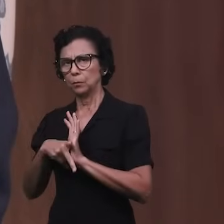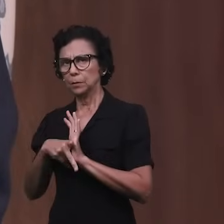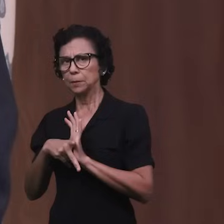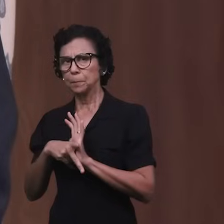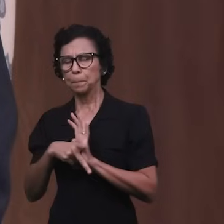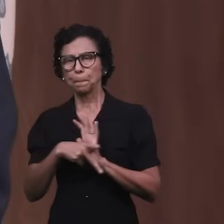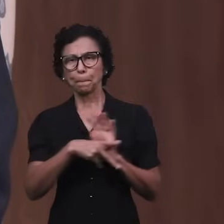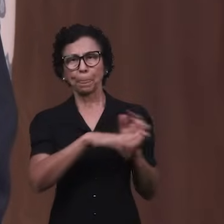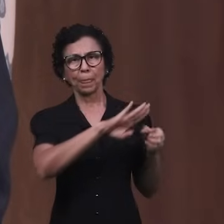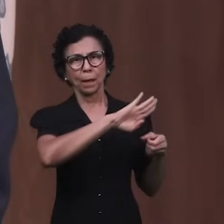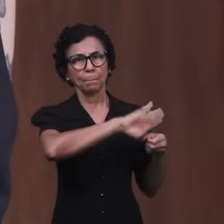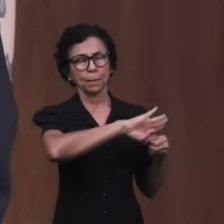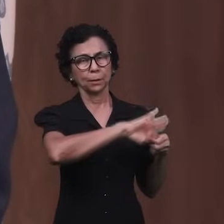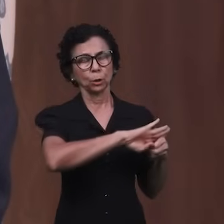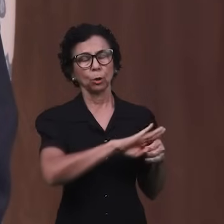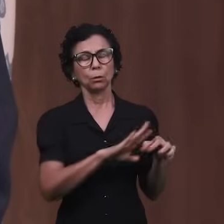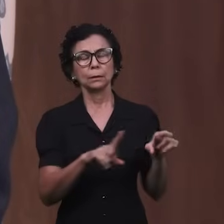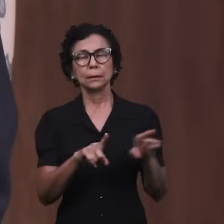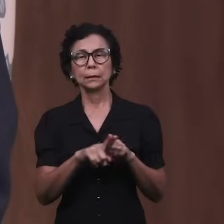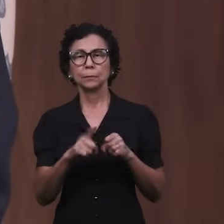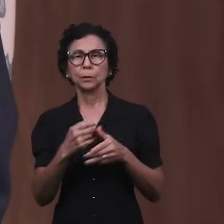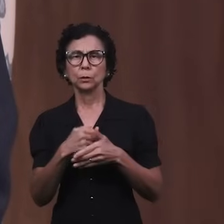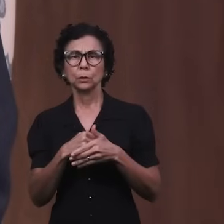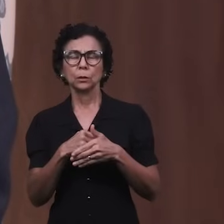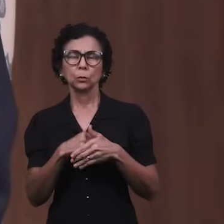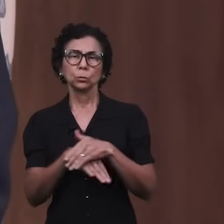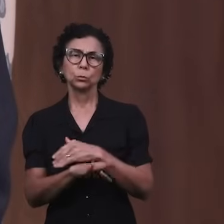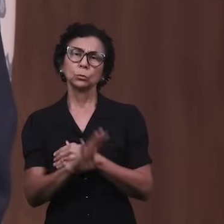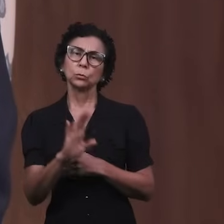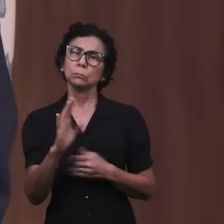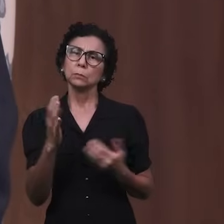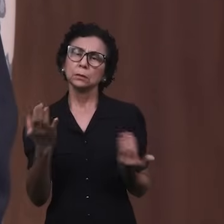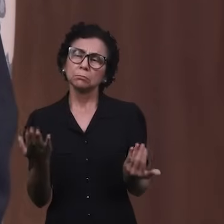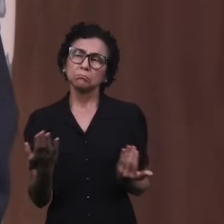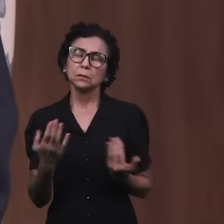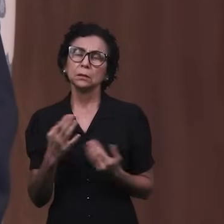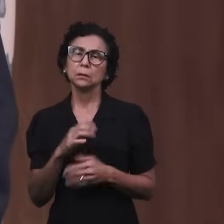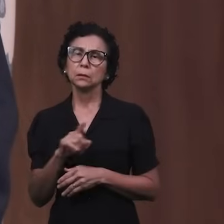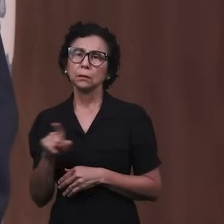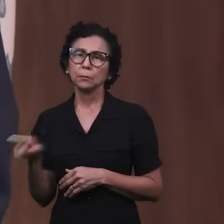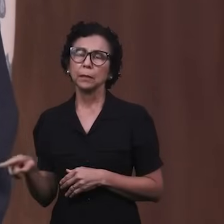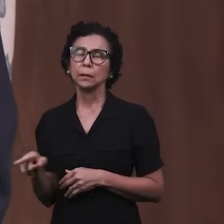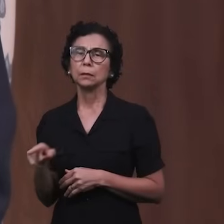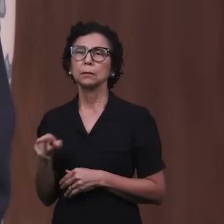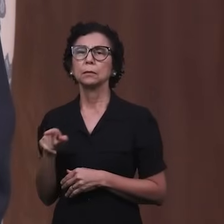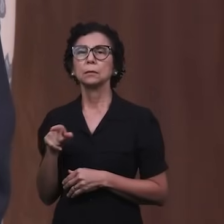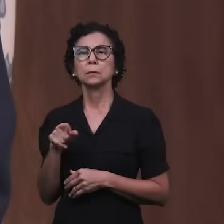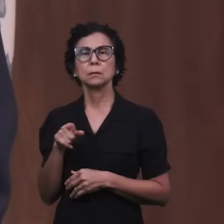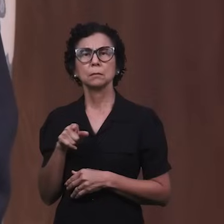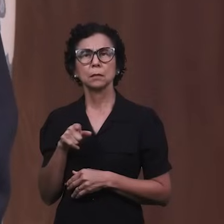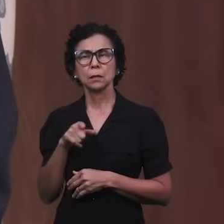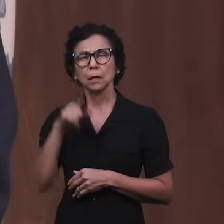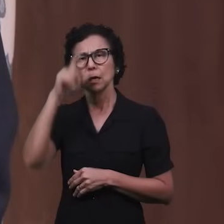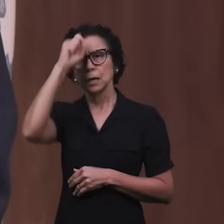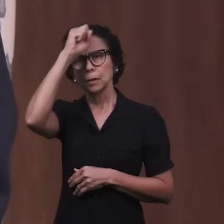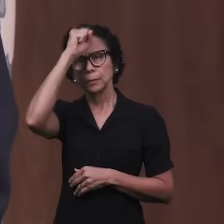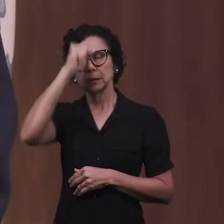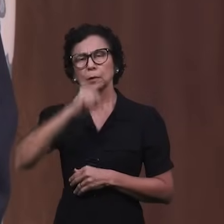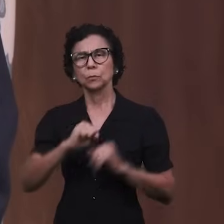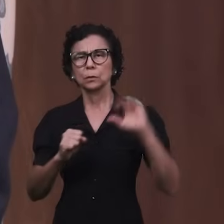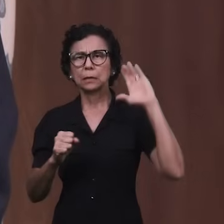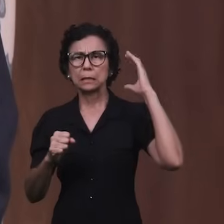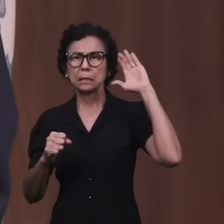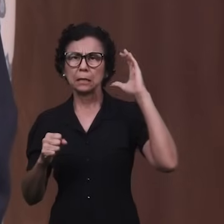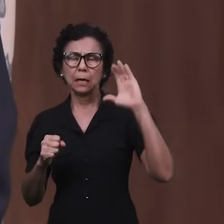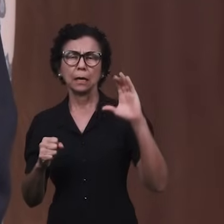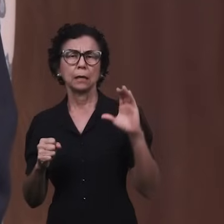língua dos caldeus e para que aprendesse os costumes de Babilônia e que fosse instruídos em